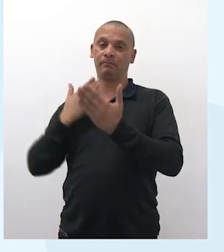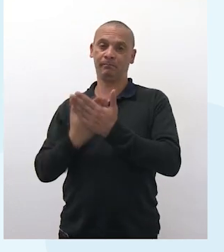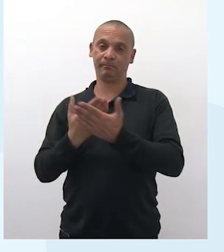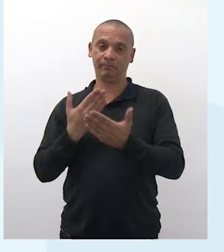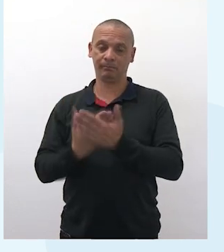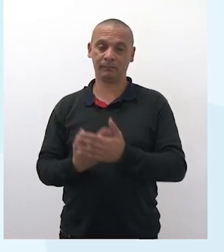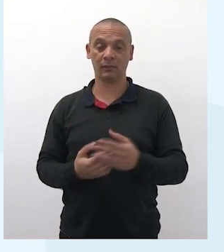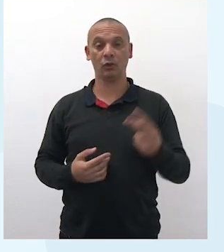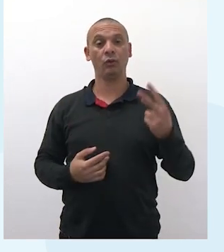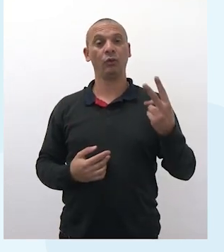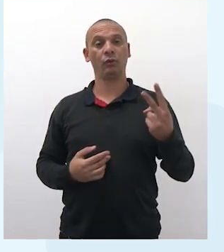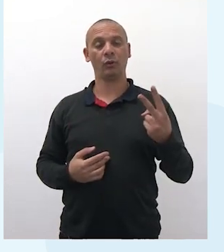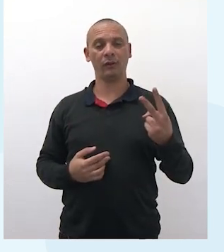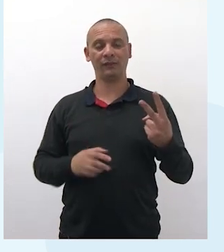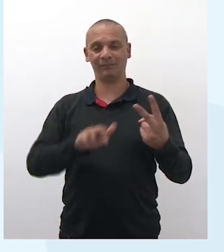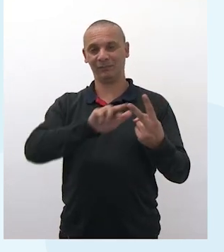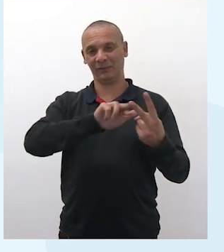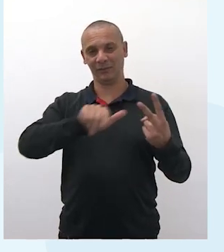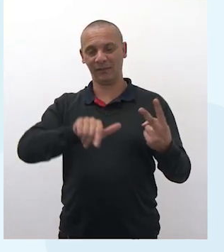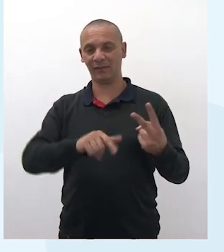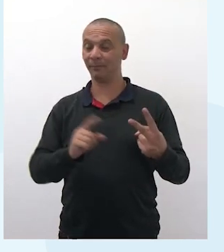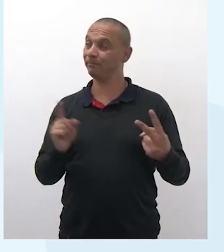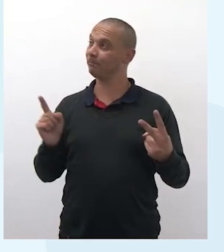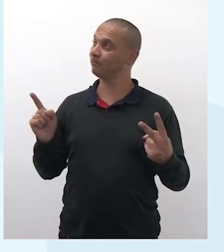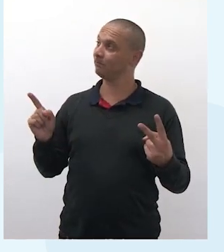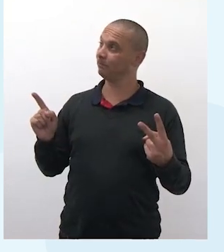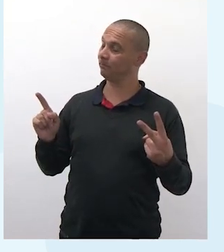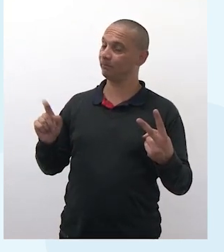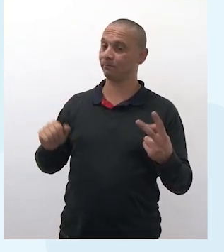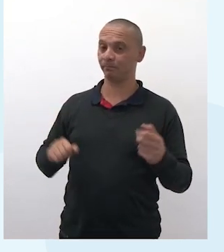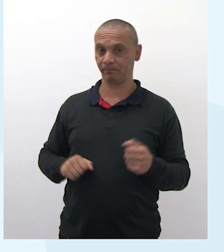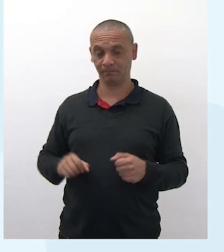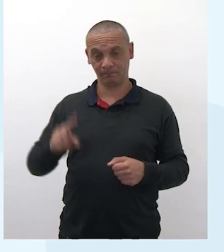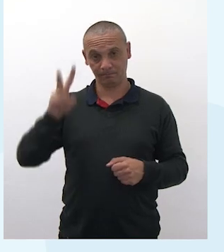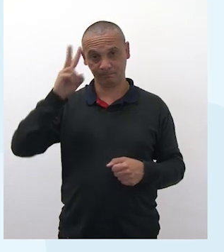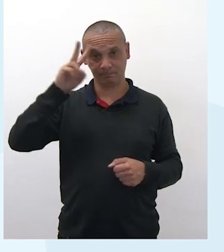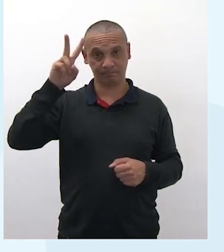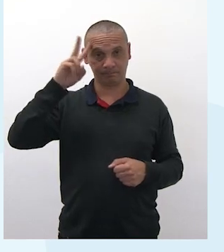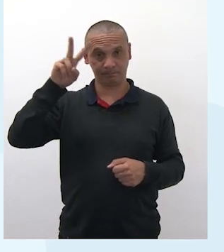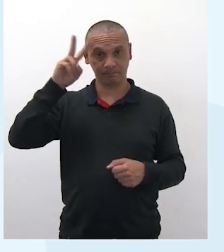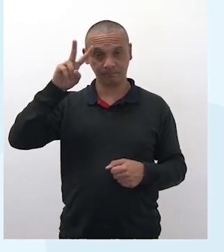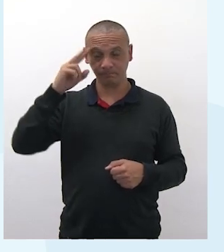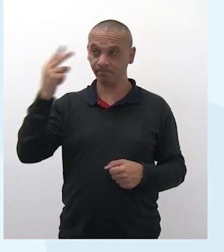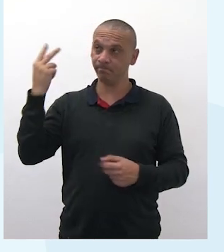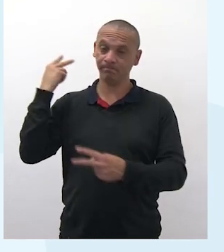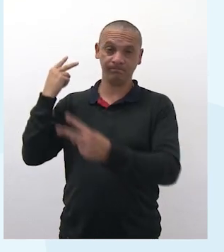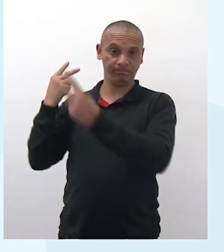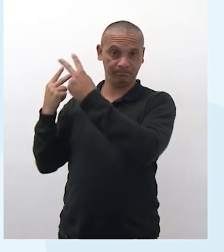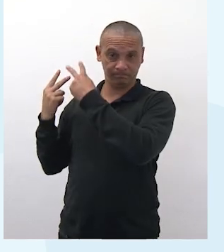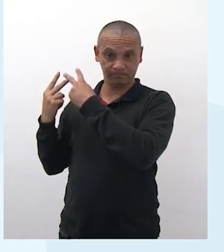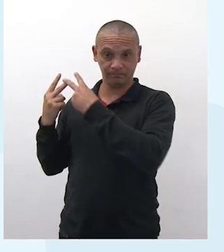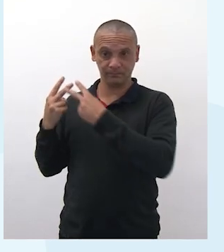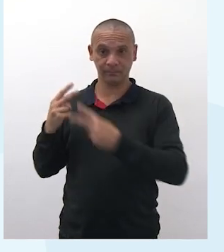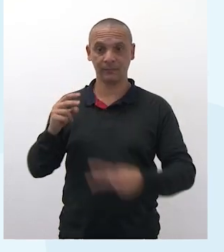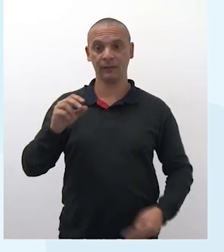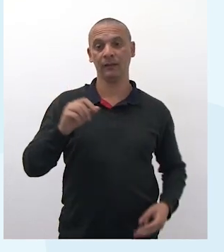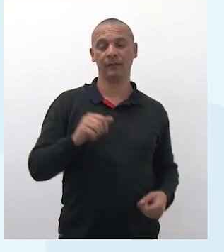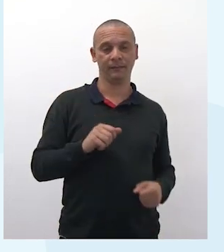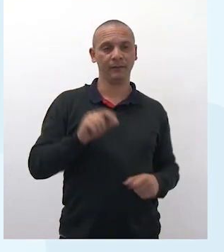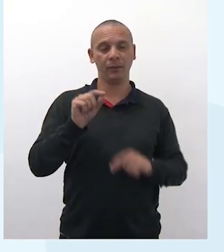temos duas capas de álbuns de recordação, né? A